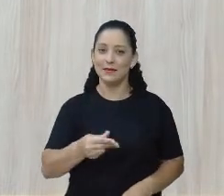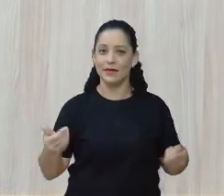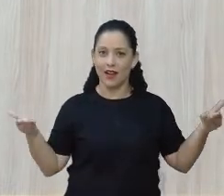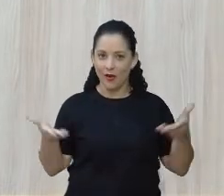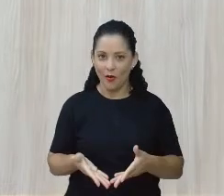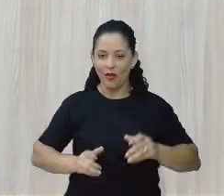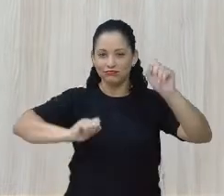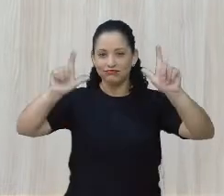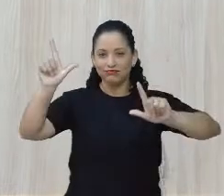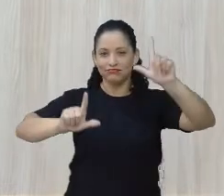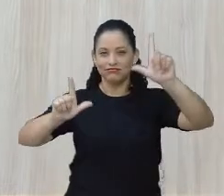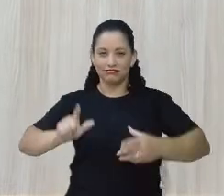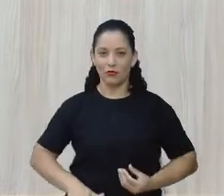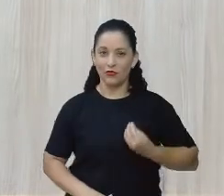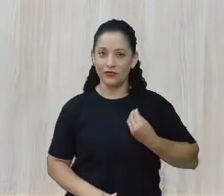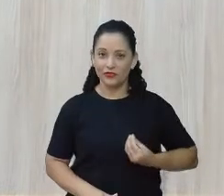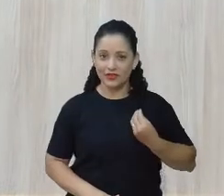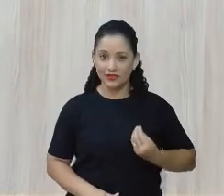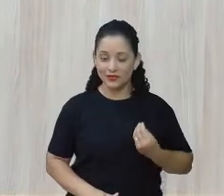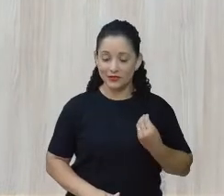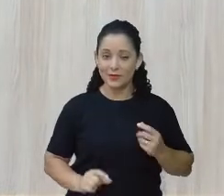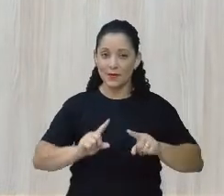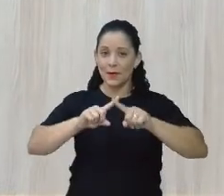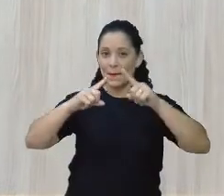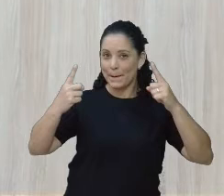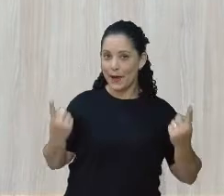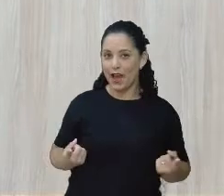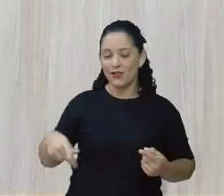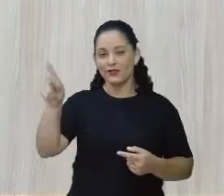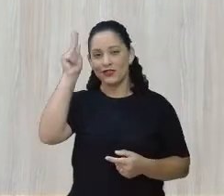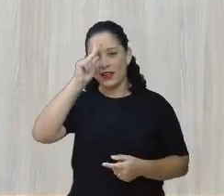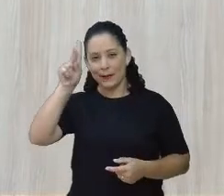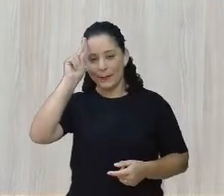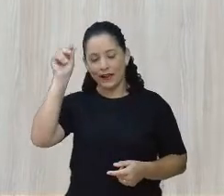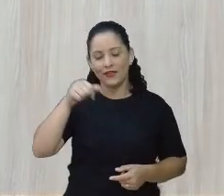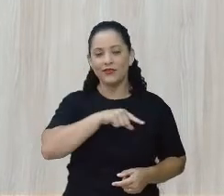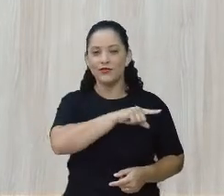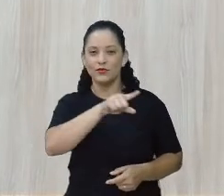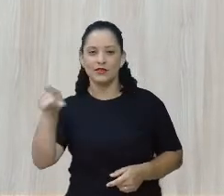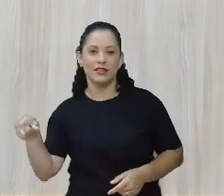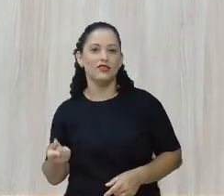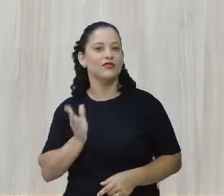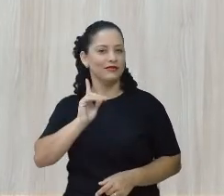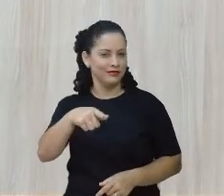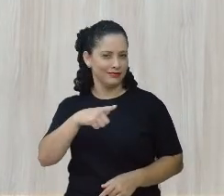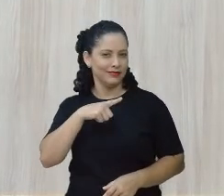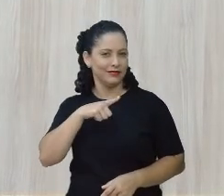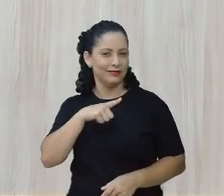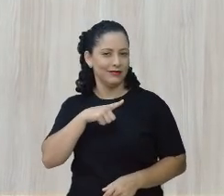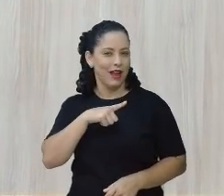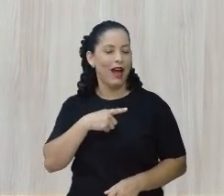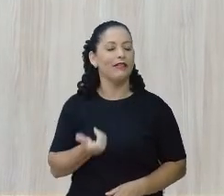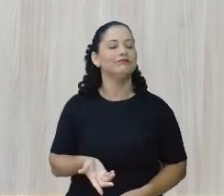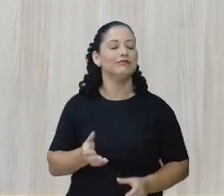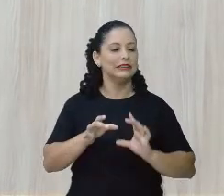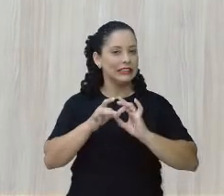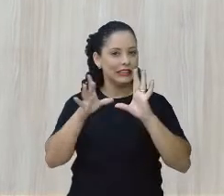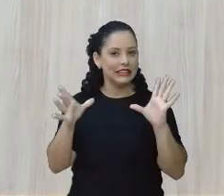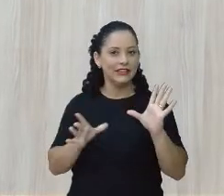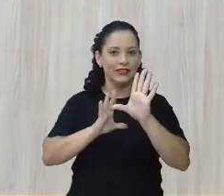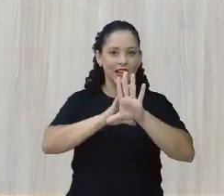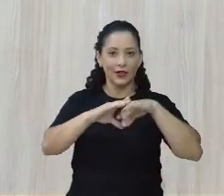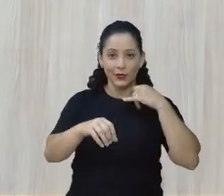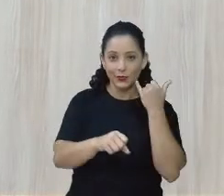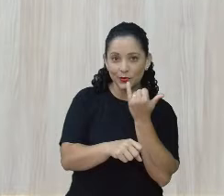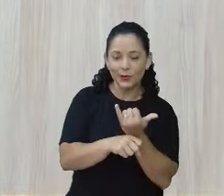ao vivo do Estúdio de Educa Recife, mas eu gostaria de lembrá-los que essa aula ficará disponível em outras plataformas digitais. Olha que beleza,